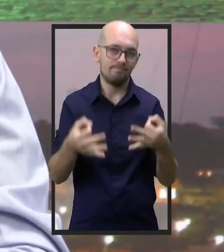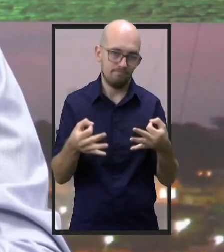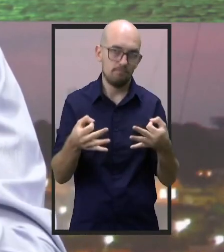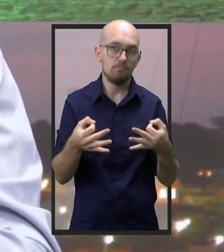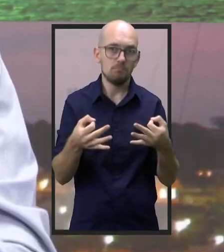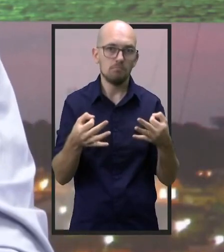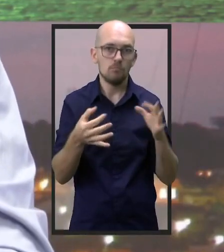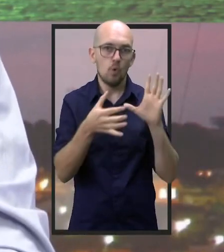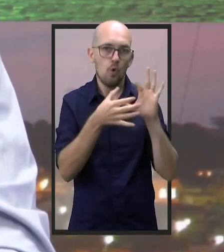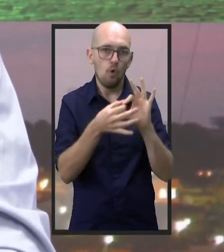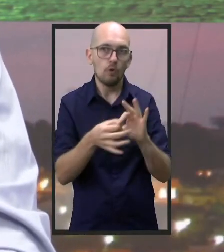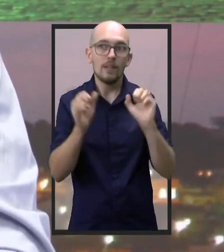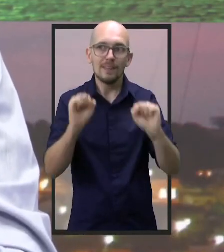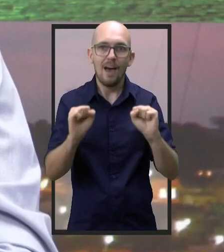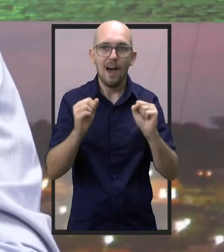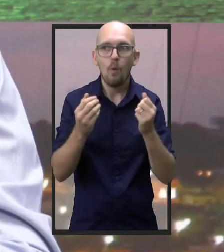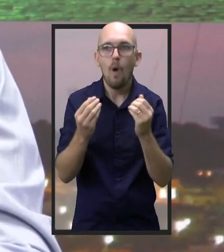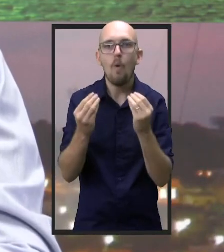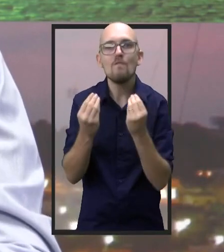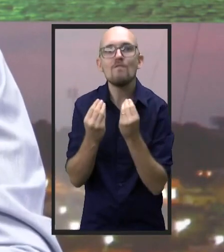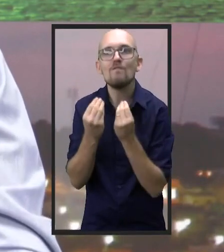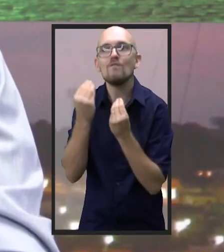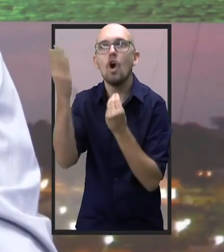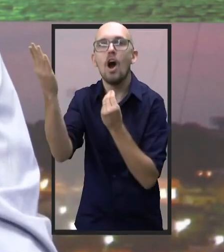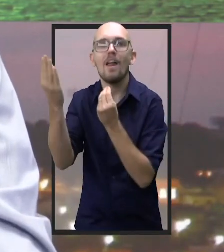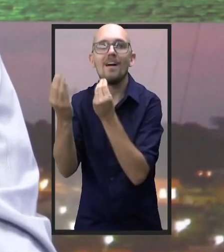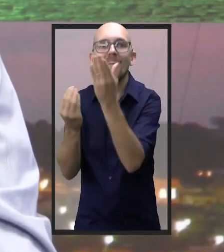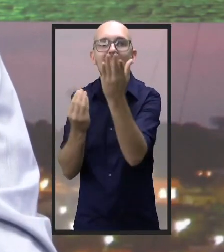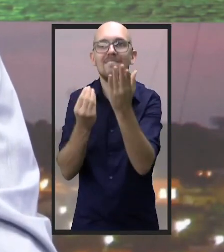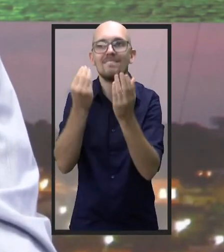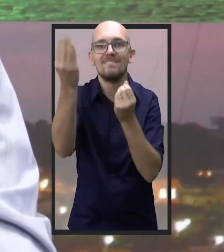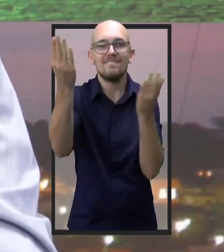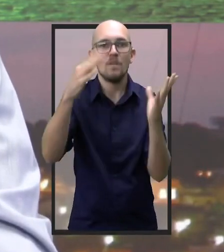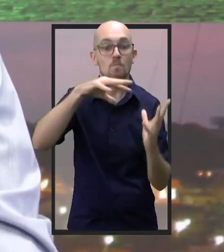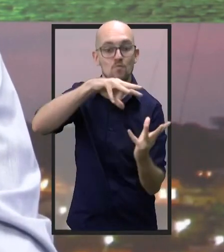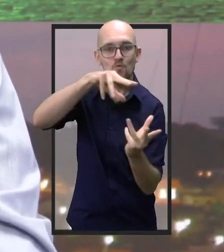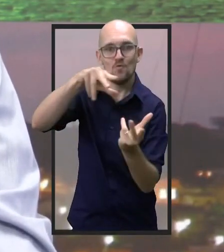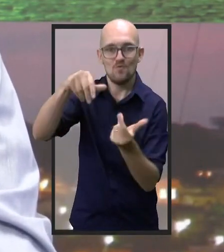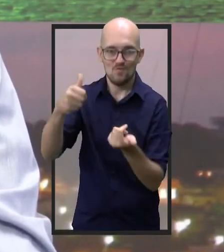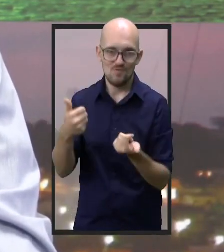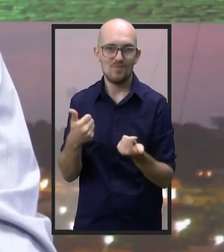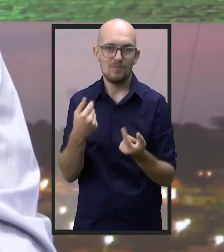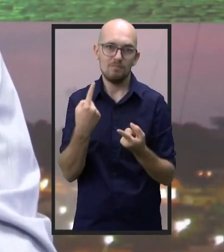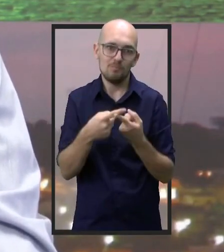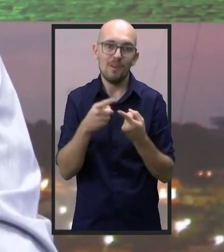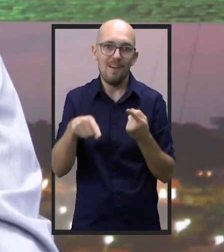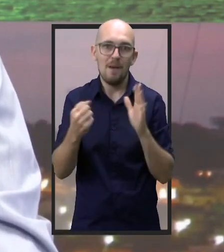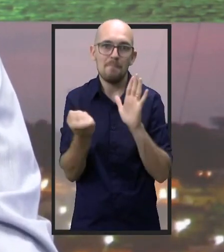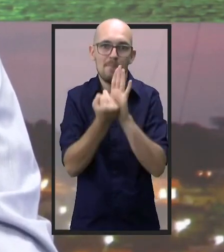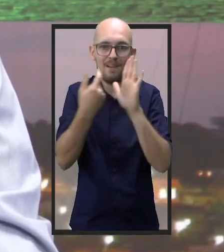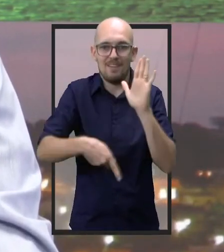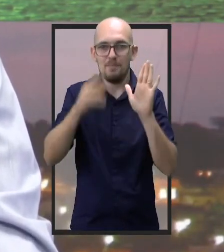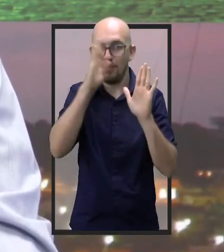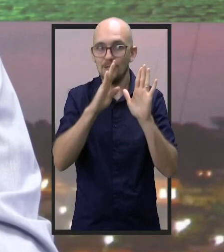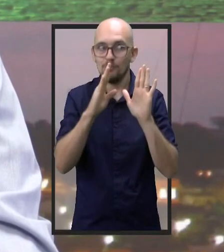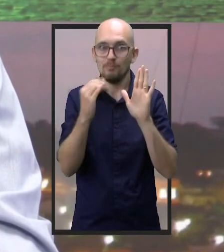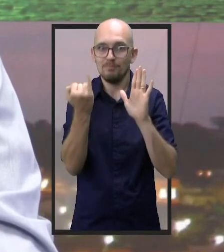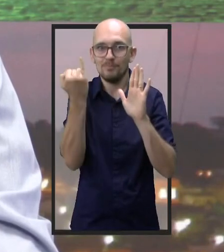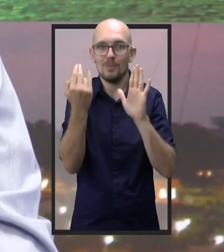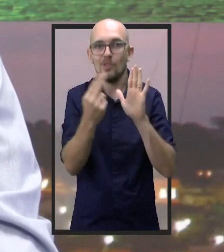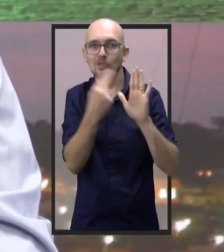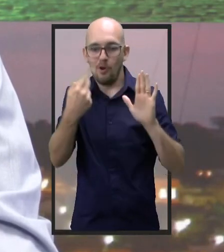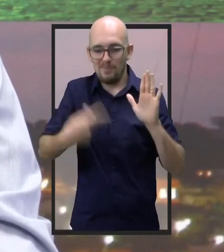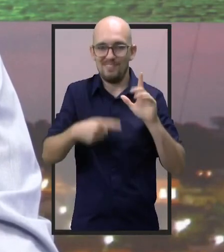fora e com uma marca brasileira, quem sabe até jauense, não é? Porque não somos importantes nesse contexto, é um fato